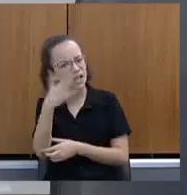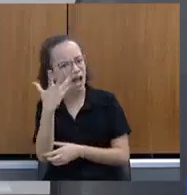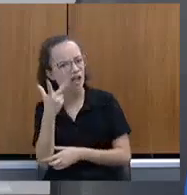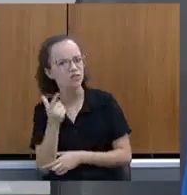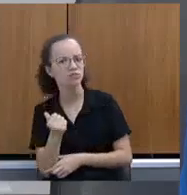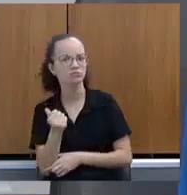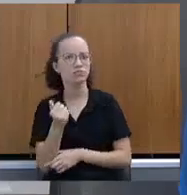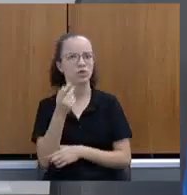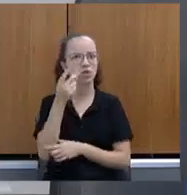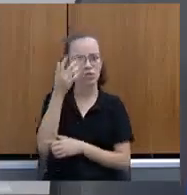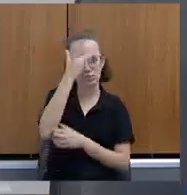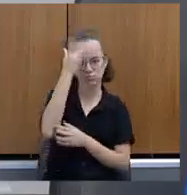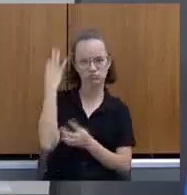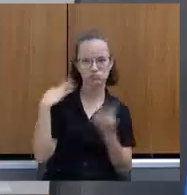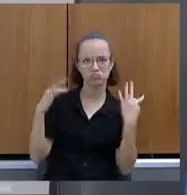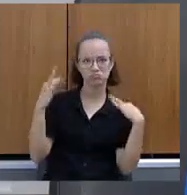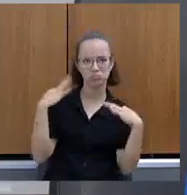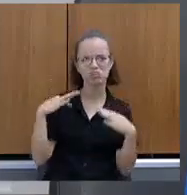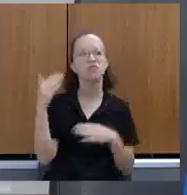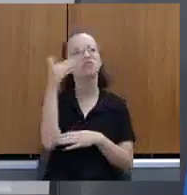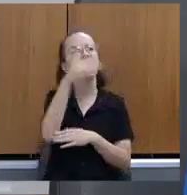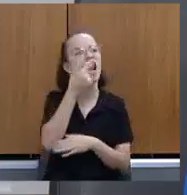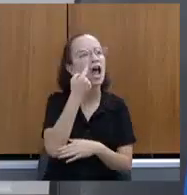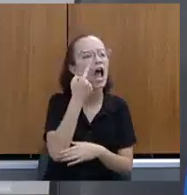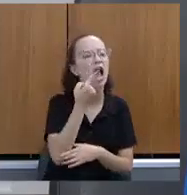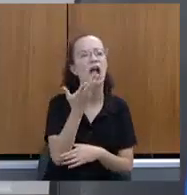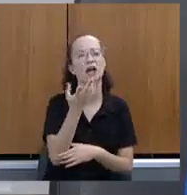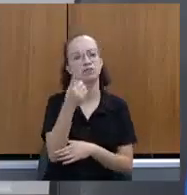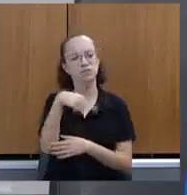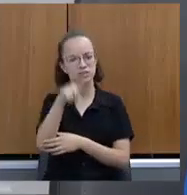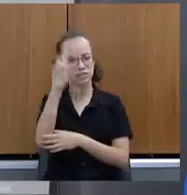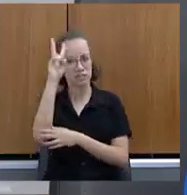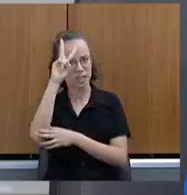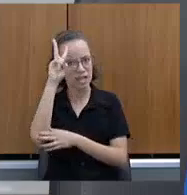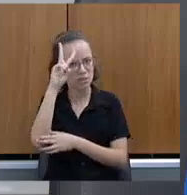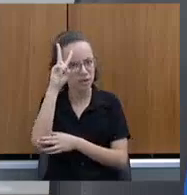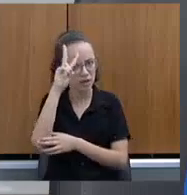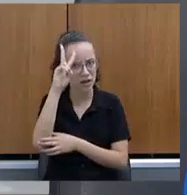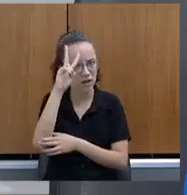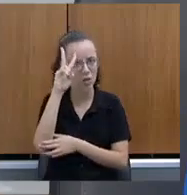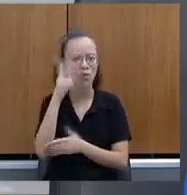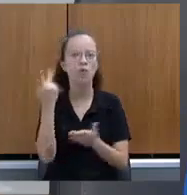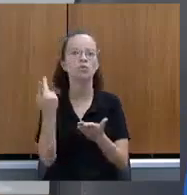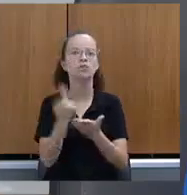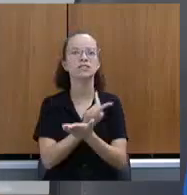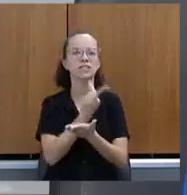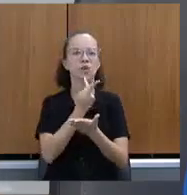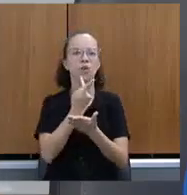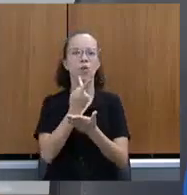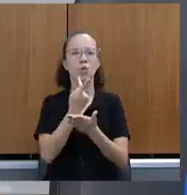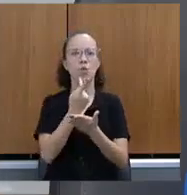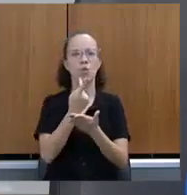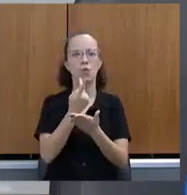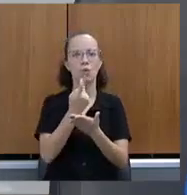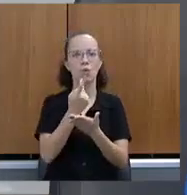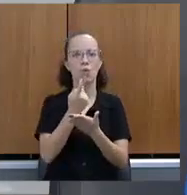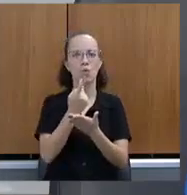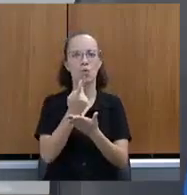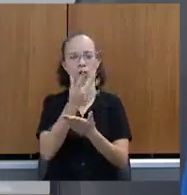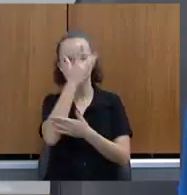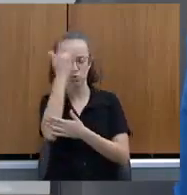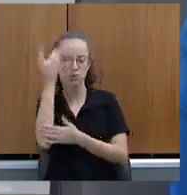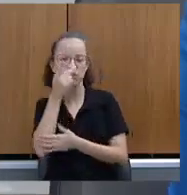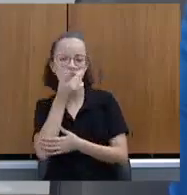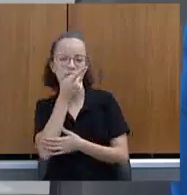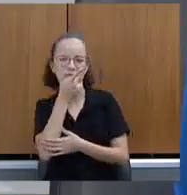Minera vamos lembrar dos turistas que morreram assassinados pela Vale na pousada no horário de almoço enquanto visitava uma